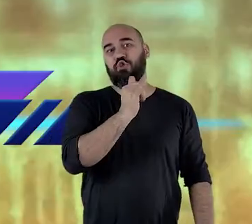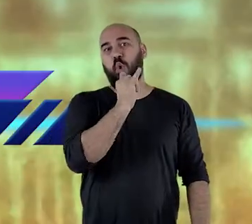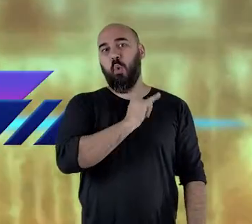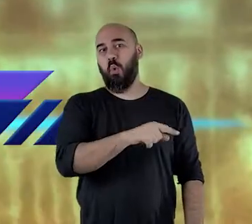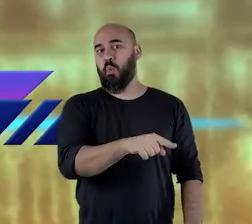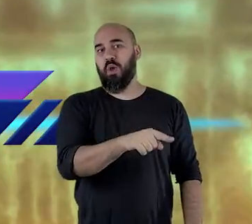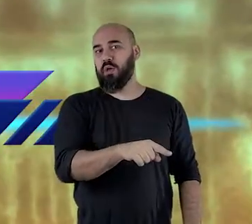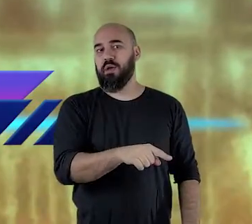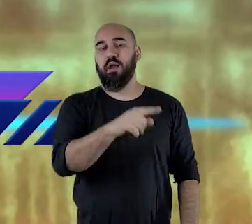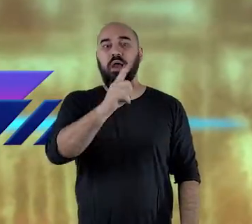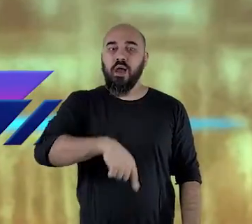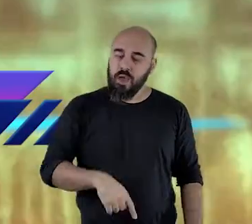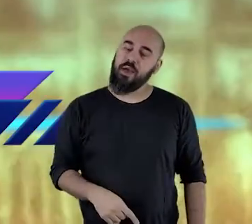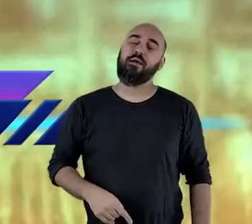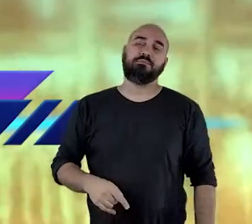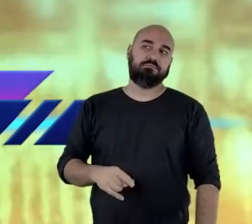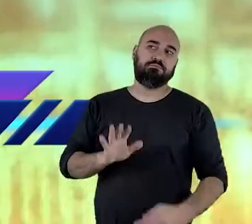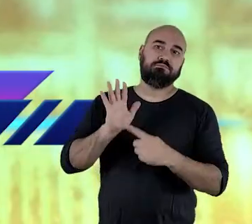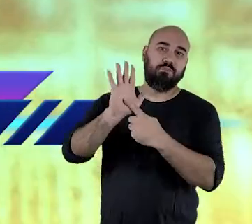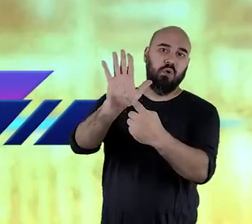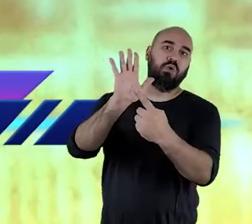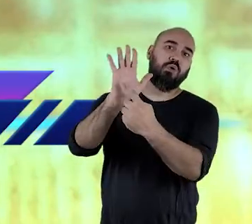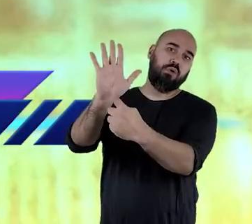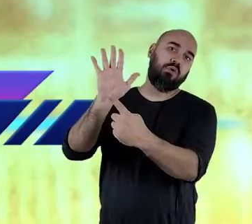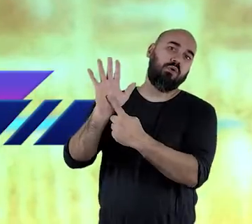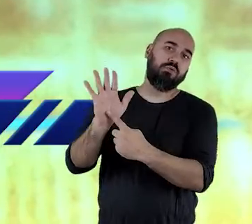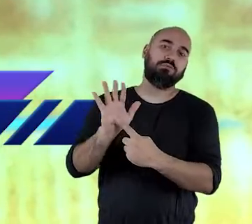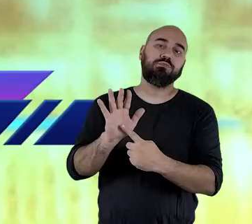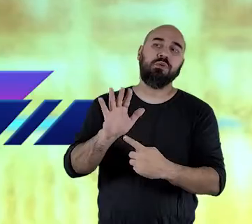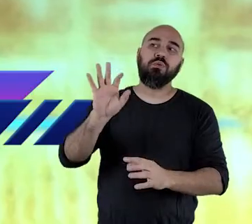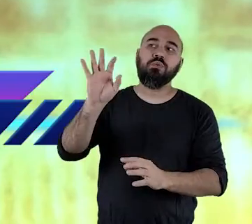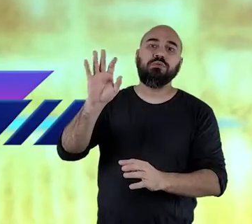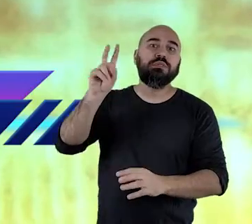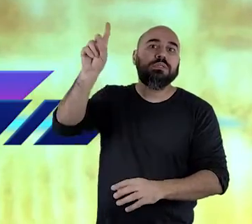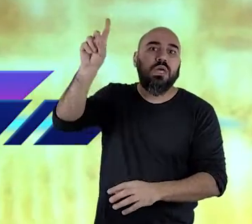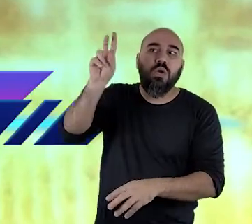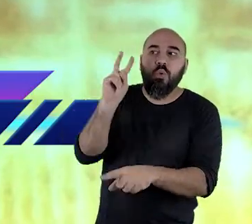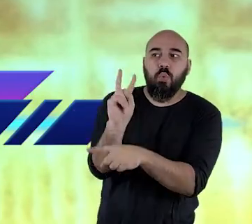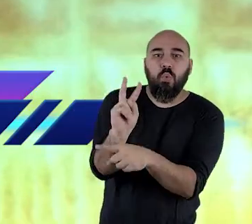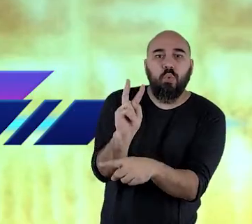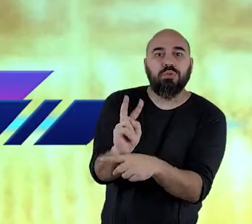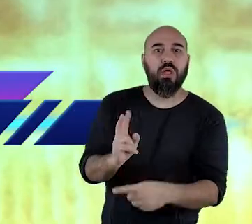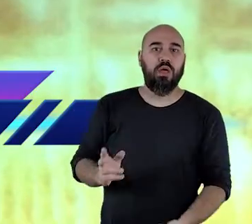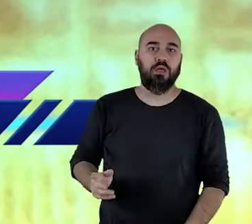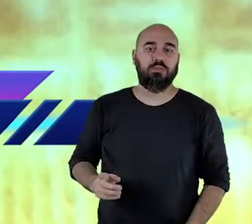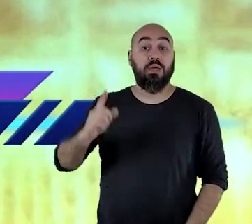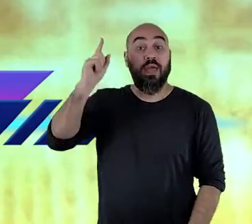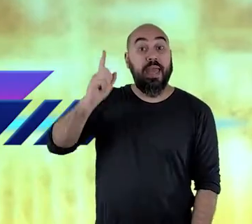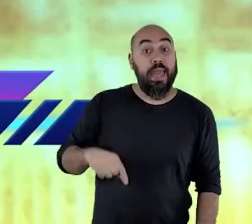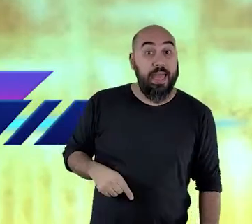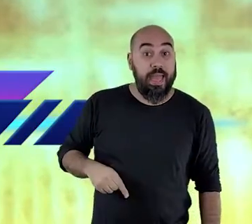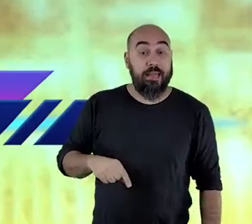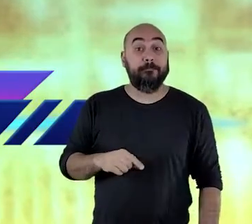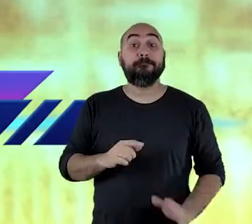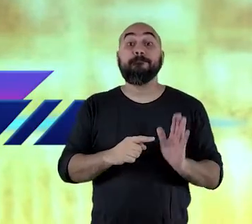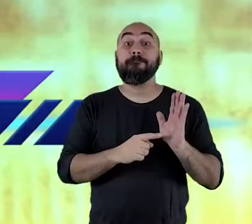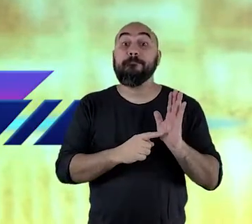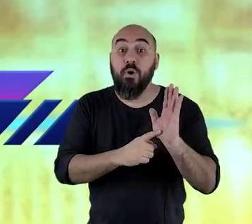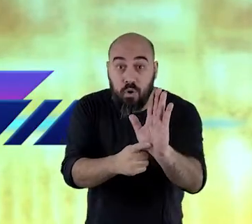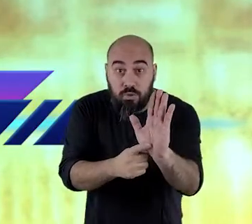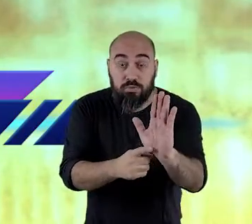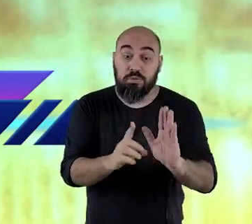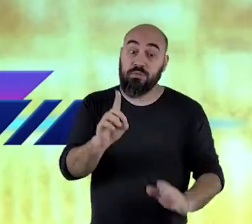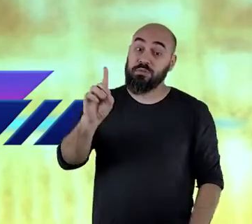são evidências do cuidado divino. Elas são demonstrações de que